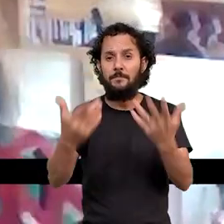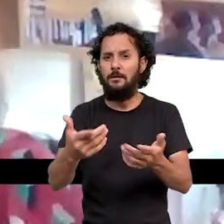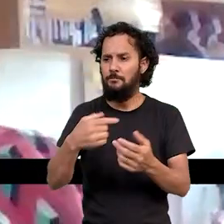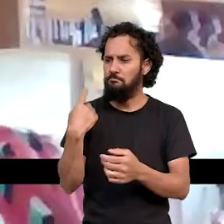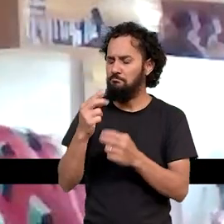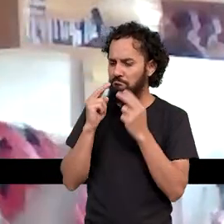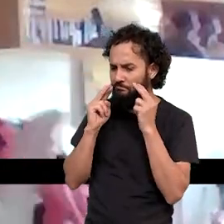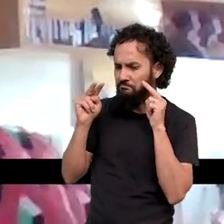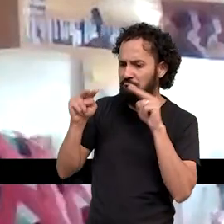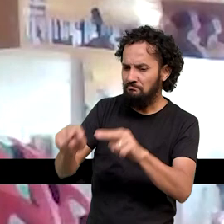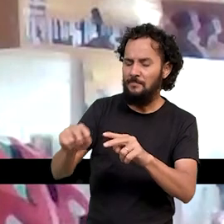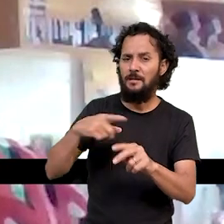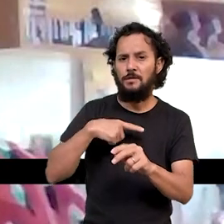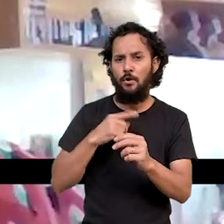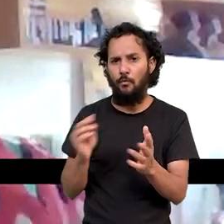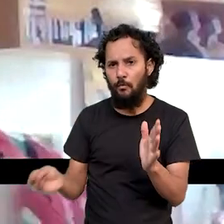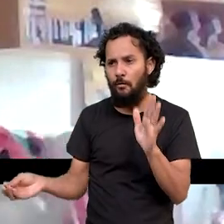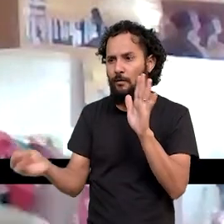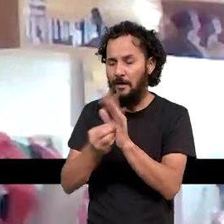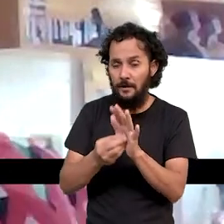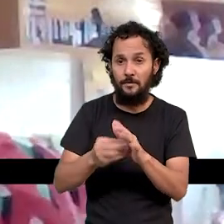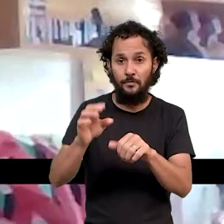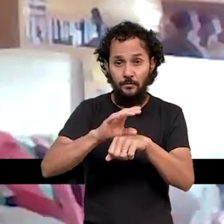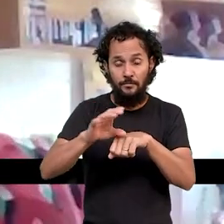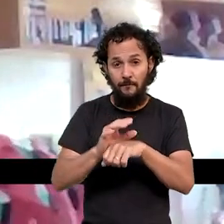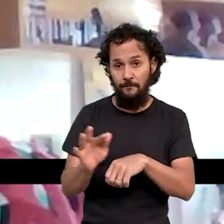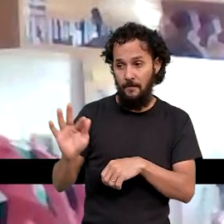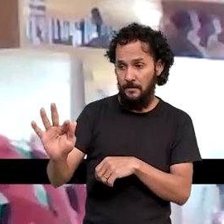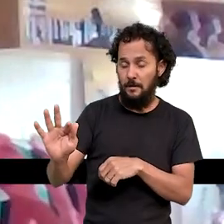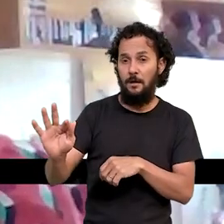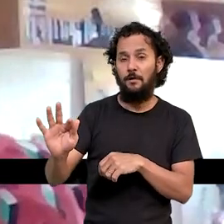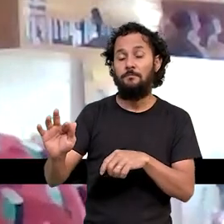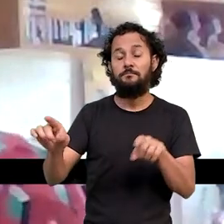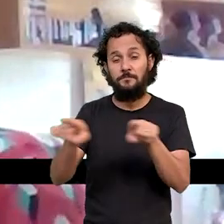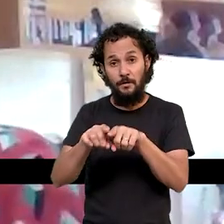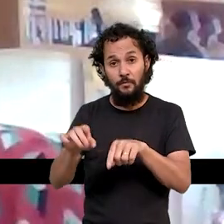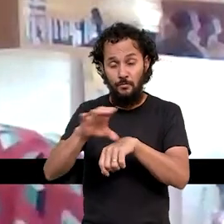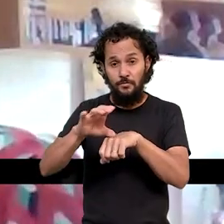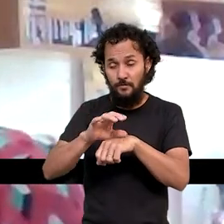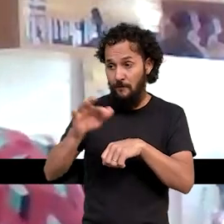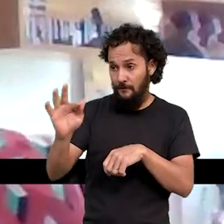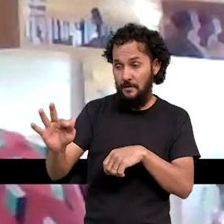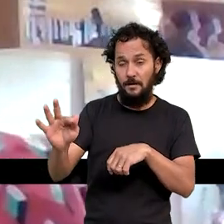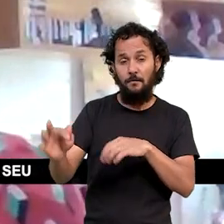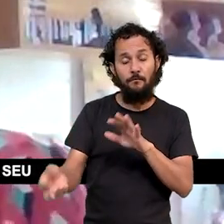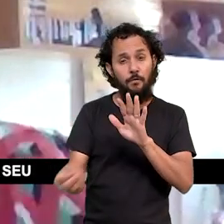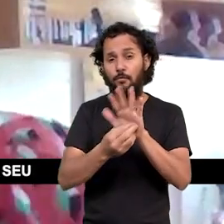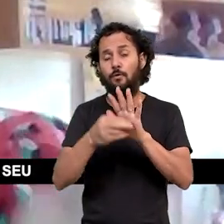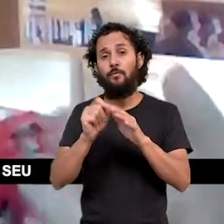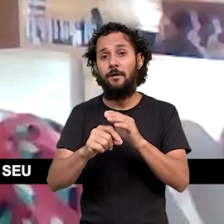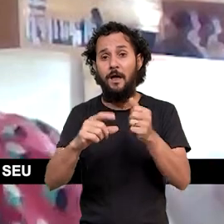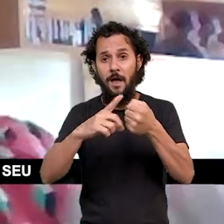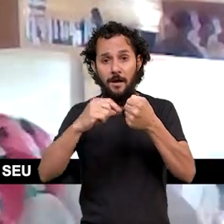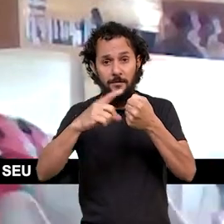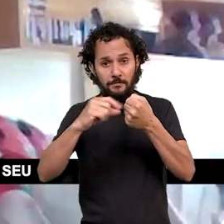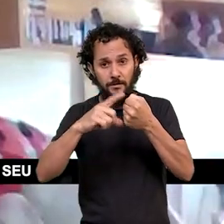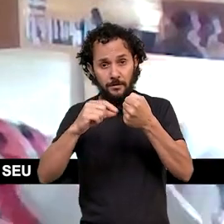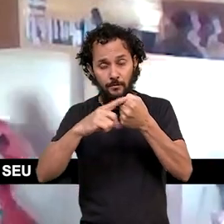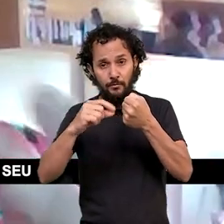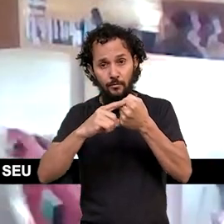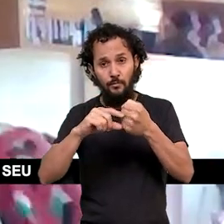E vimos ser incluída na Constituição Federal, incluídos na Constituição Federal,